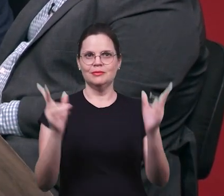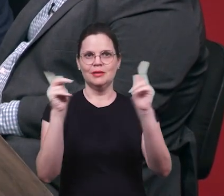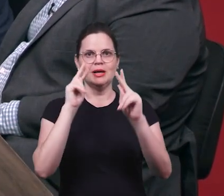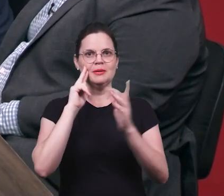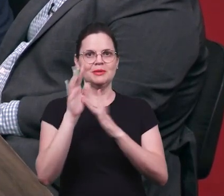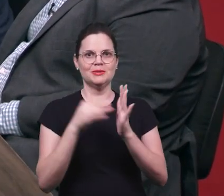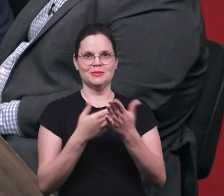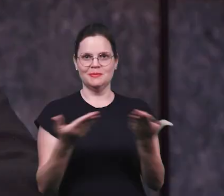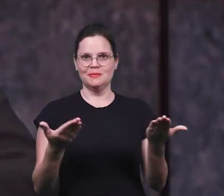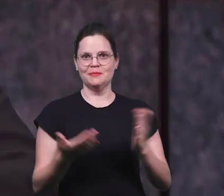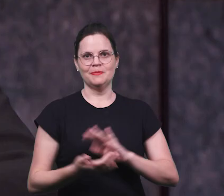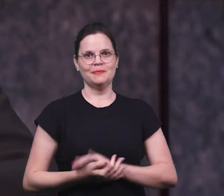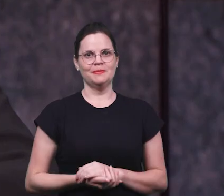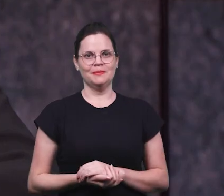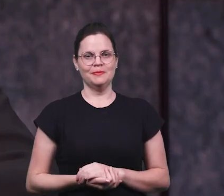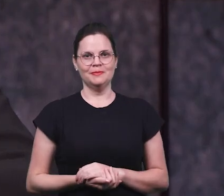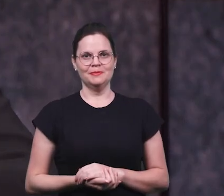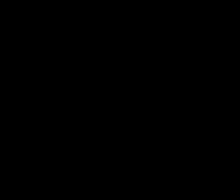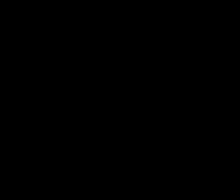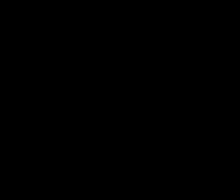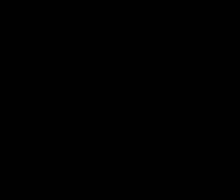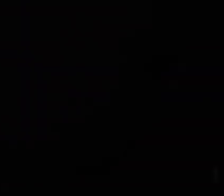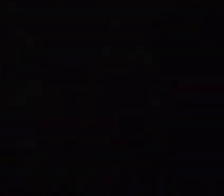Fábio. A paz do Senhor a todos.